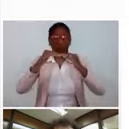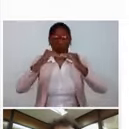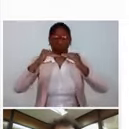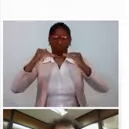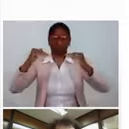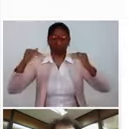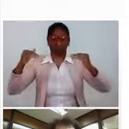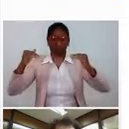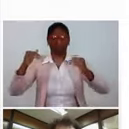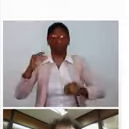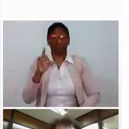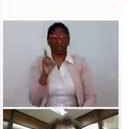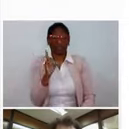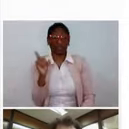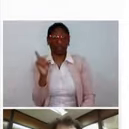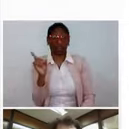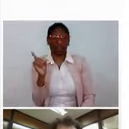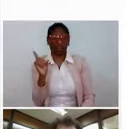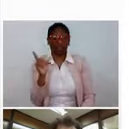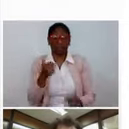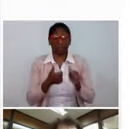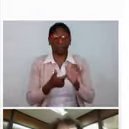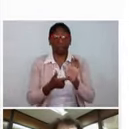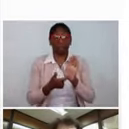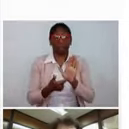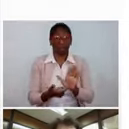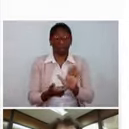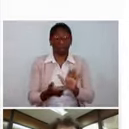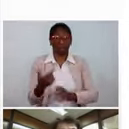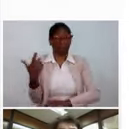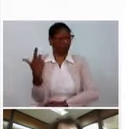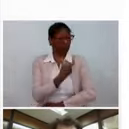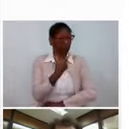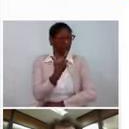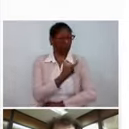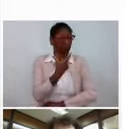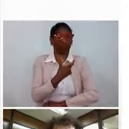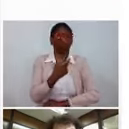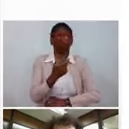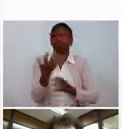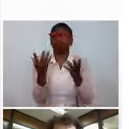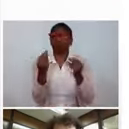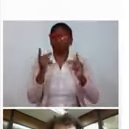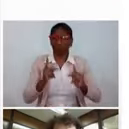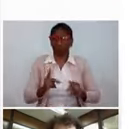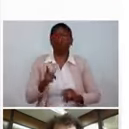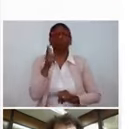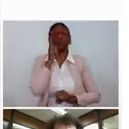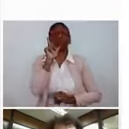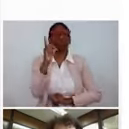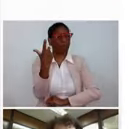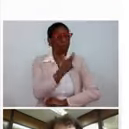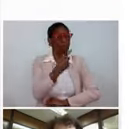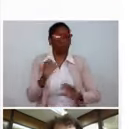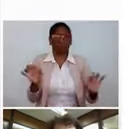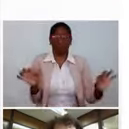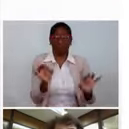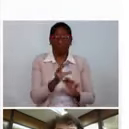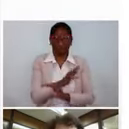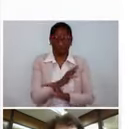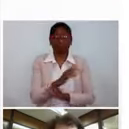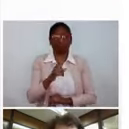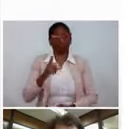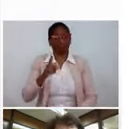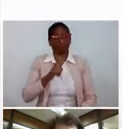mais para a direita, maior o esquema vacinal completo, ou seja, maior a parcela da população com esquema vacinal completo. Então, a gente tem aqui